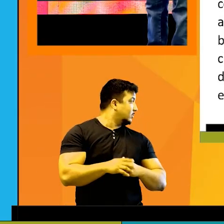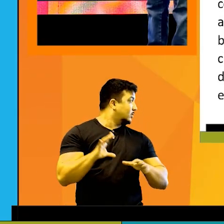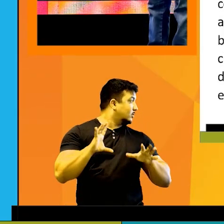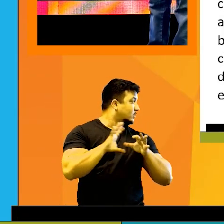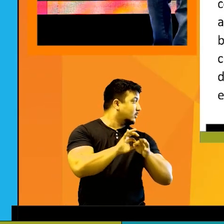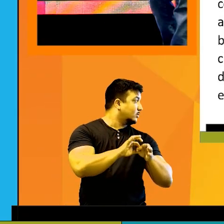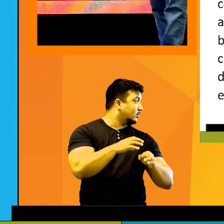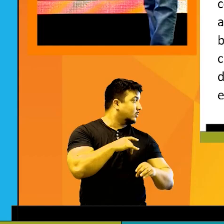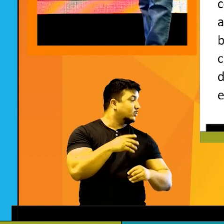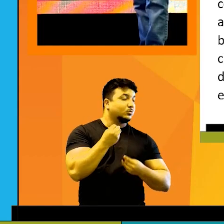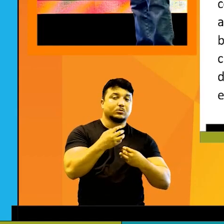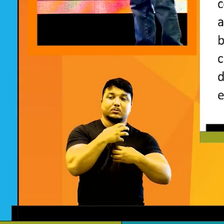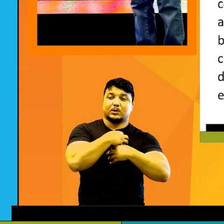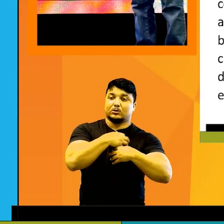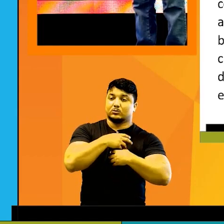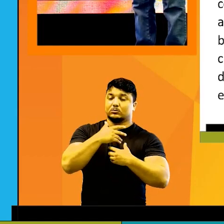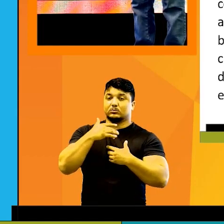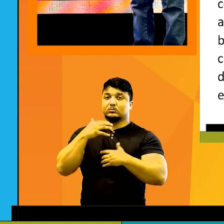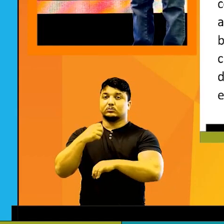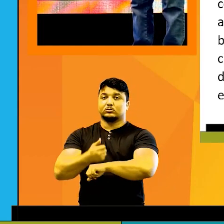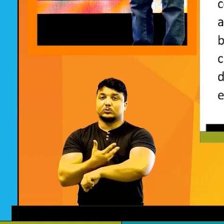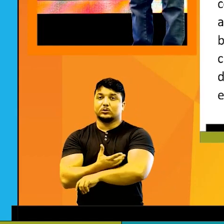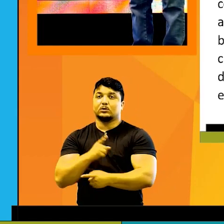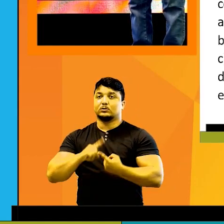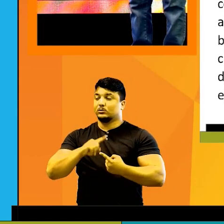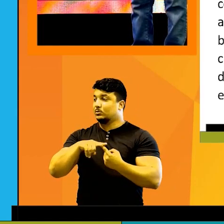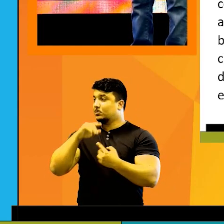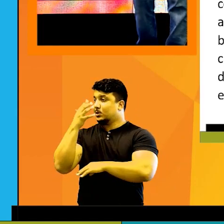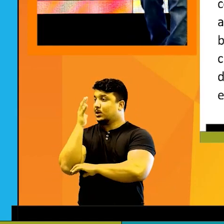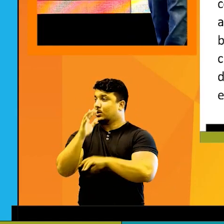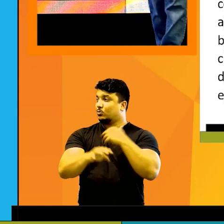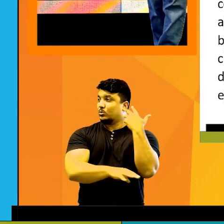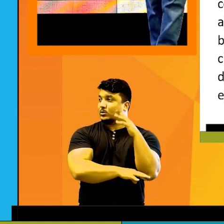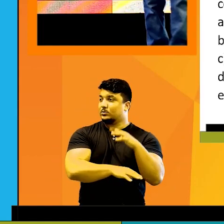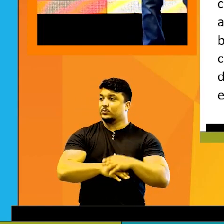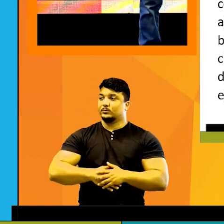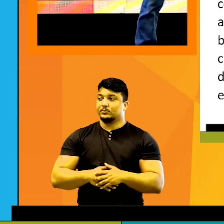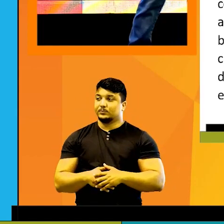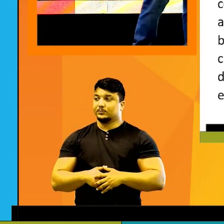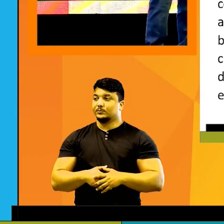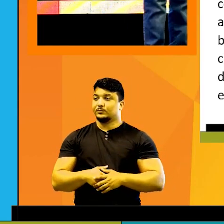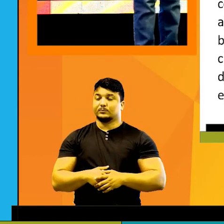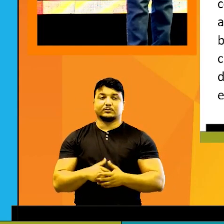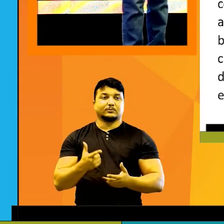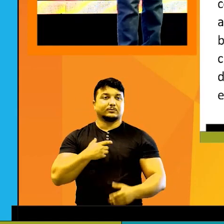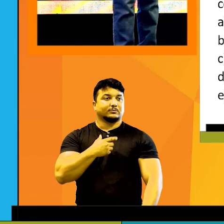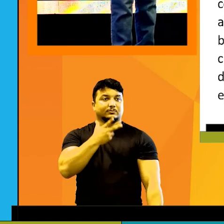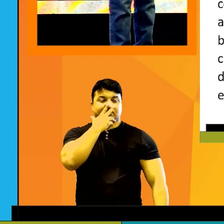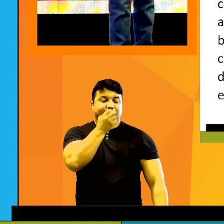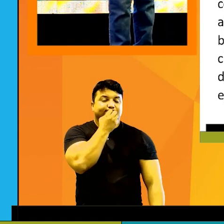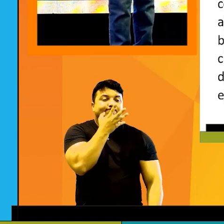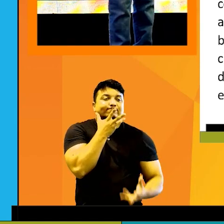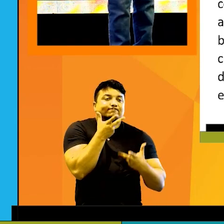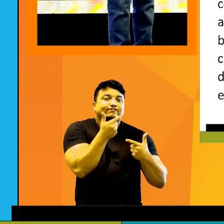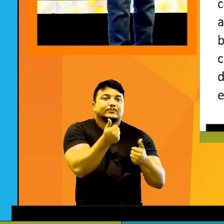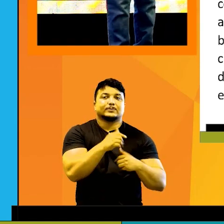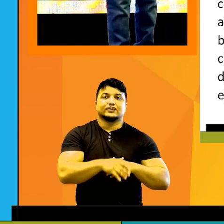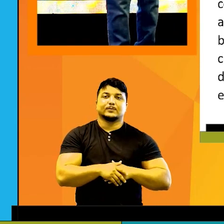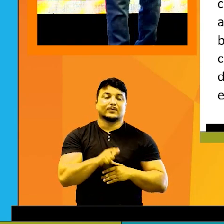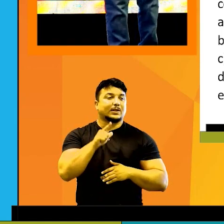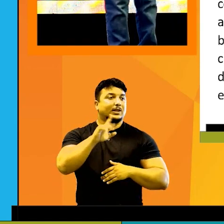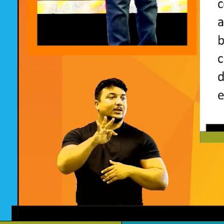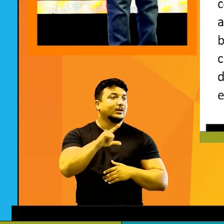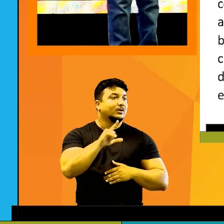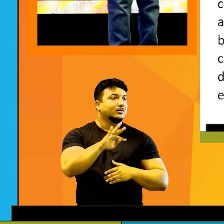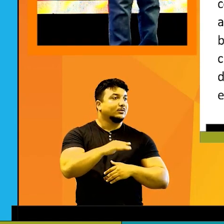Correlação feita entre estados emocionais, né, que são os de espírito, e a natureza. Olha como é gostoso, meu povo, estudar literatura,